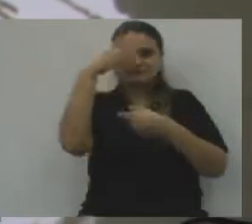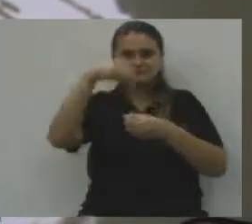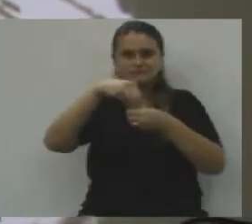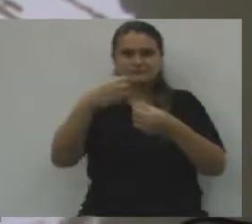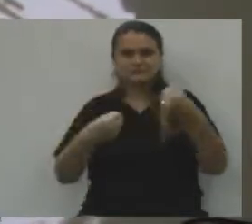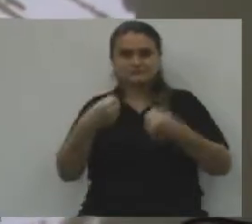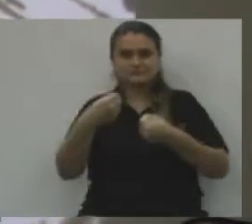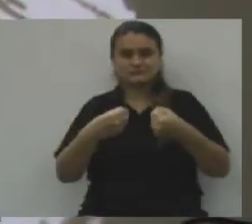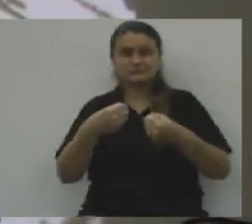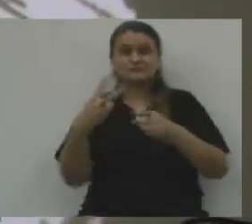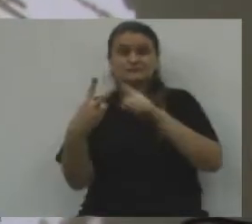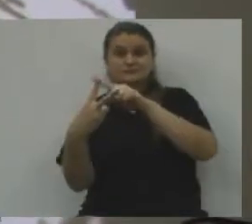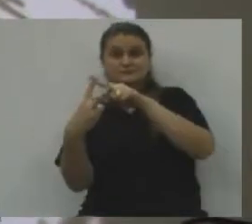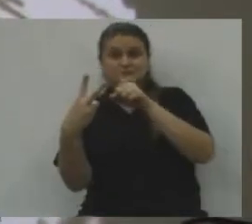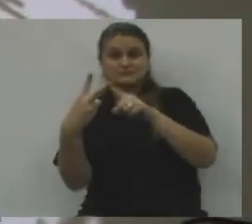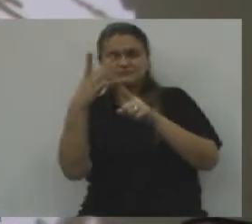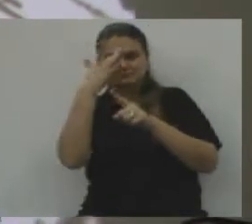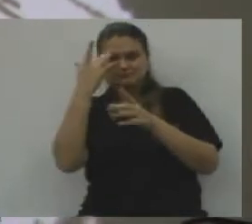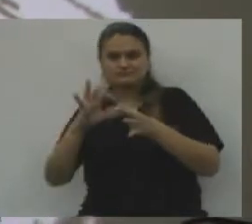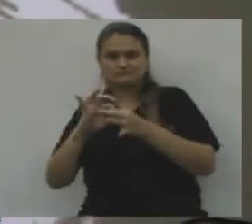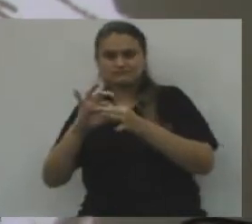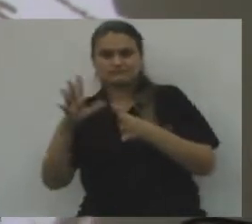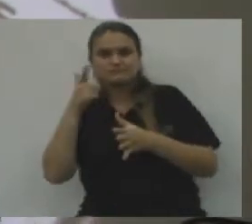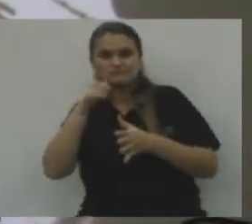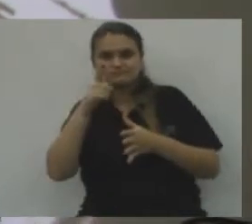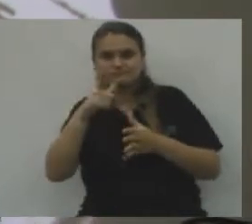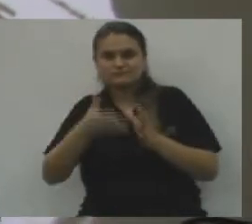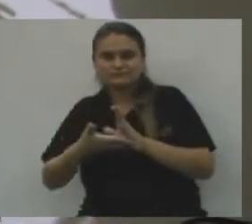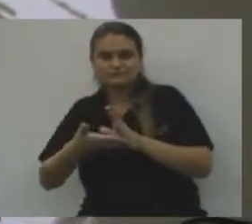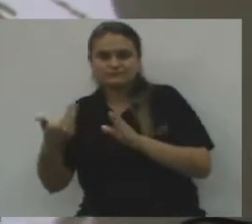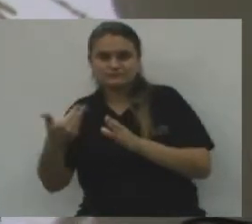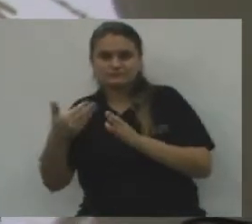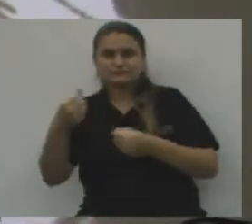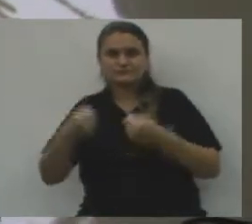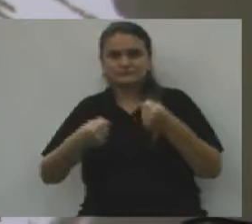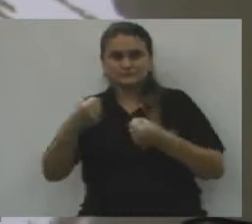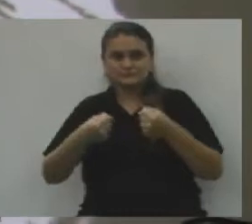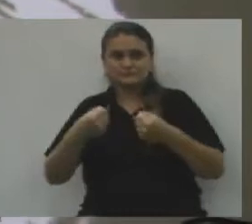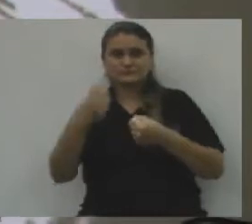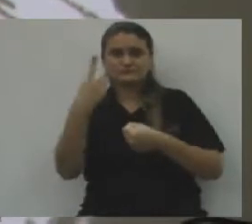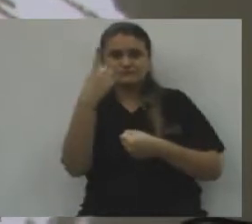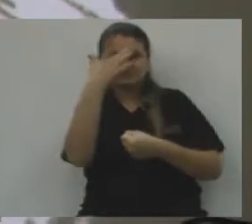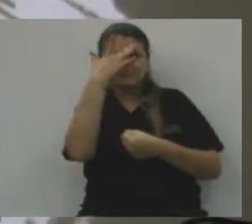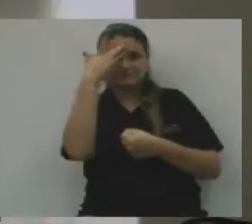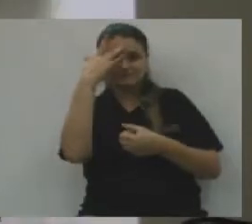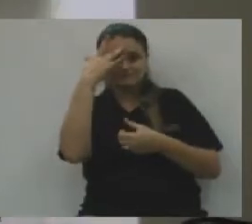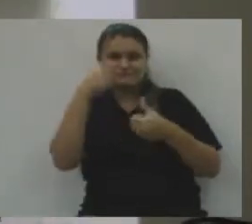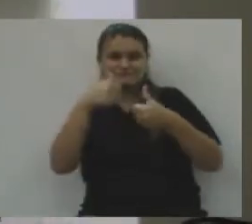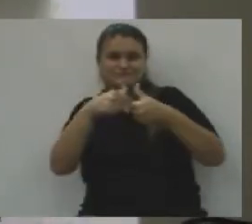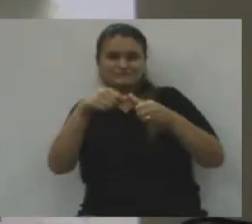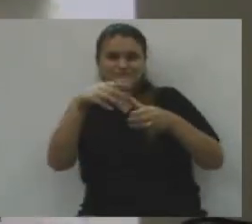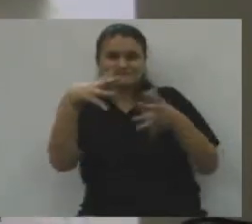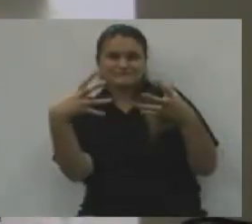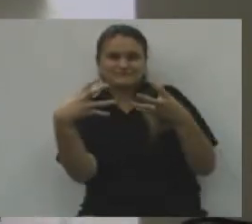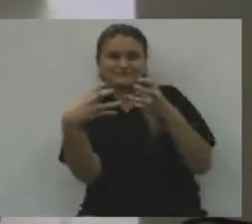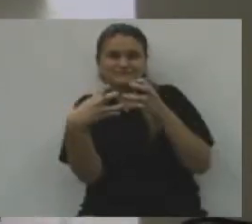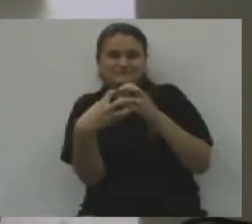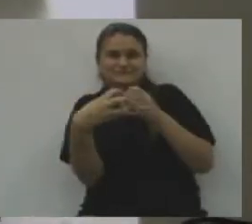ali. 2 vítimas já estavam soltas ali, a gente conseguiu tirar eles do veículo. E a terceira vítima, que